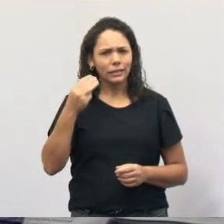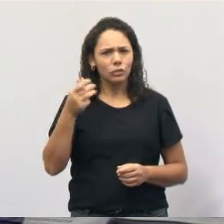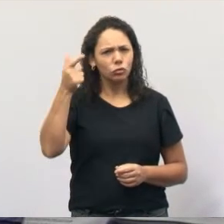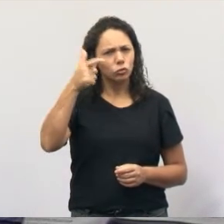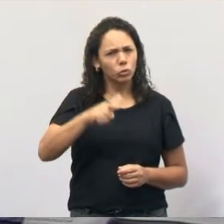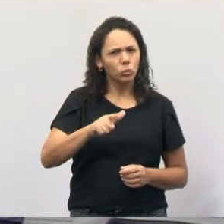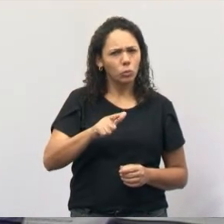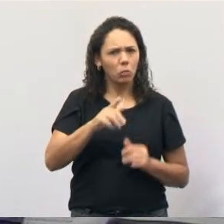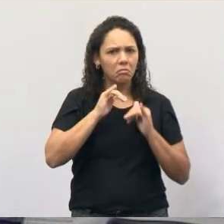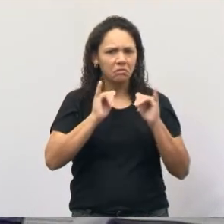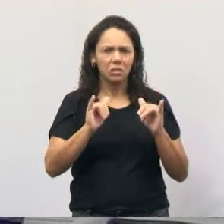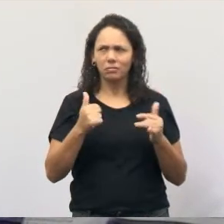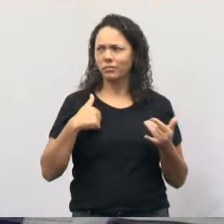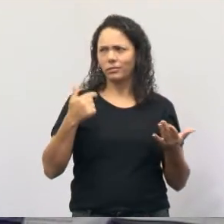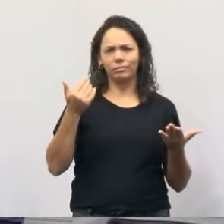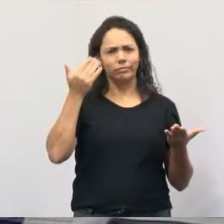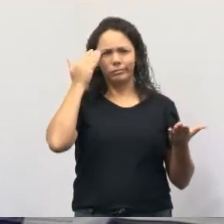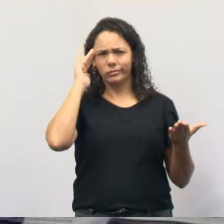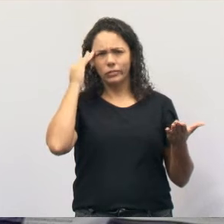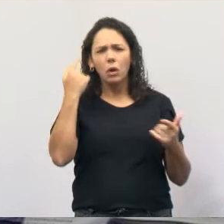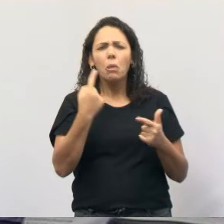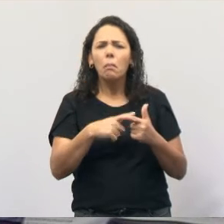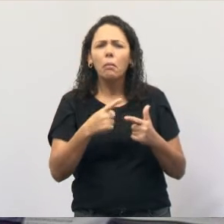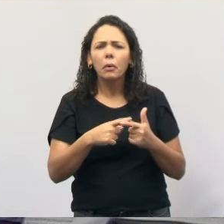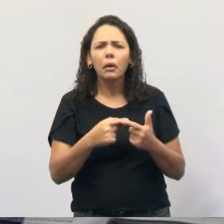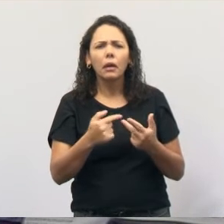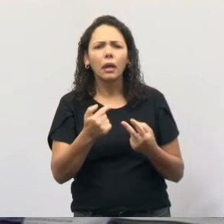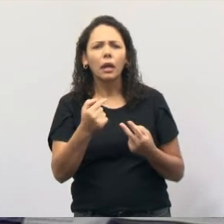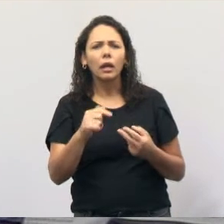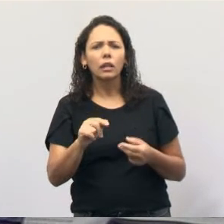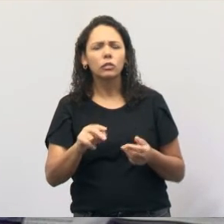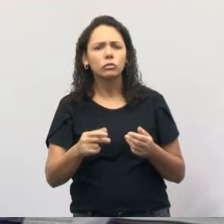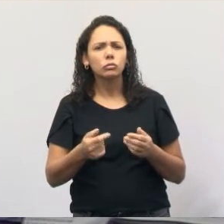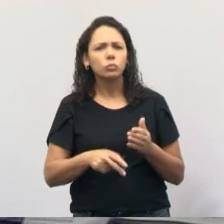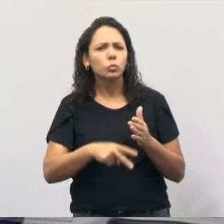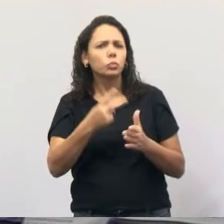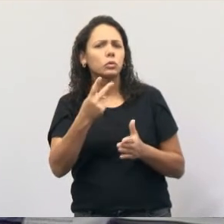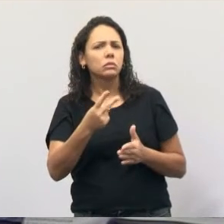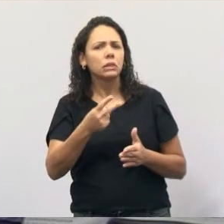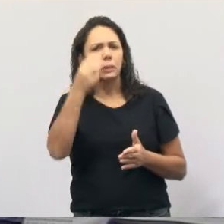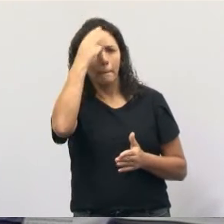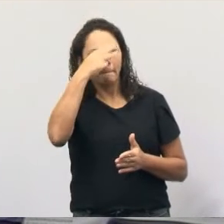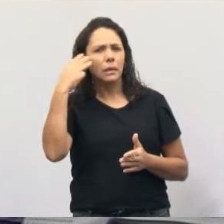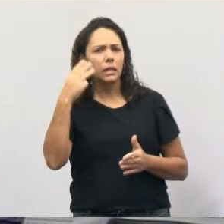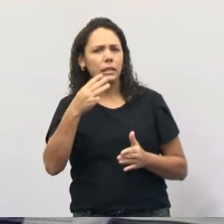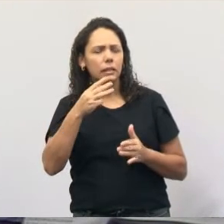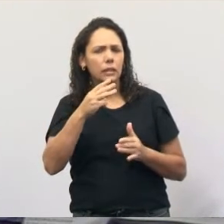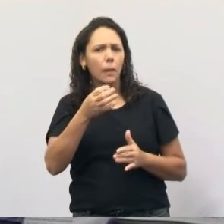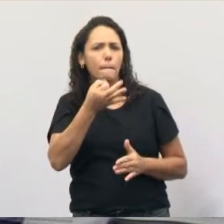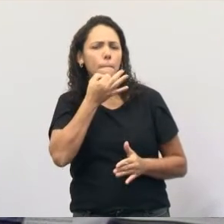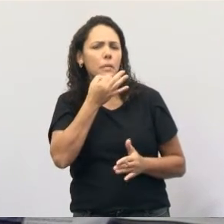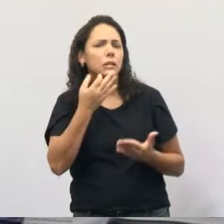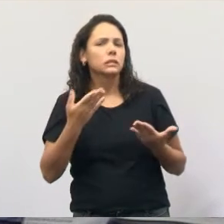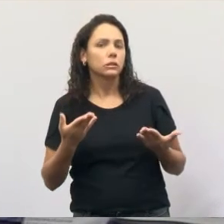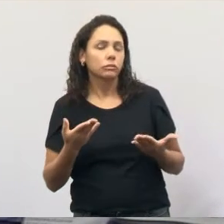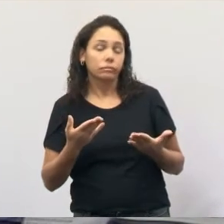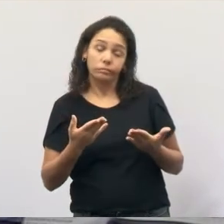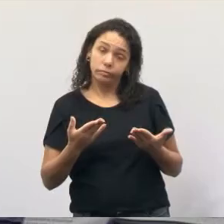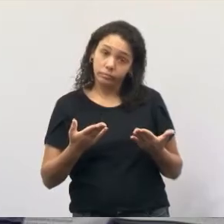queria saber por que teve que ir lá na tribuna de novo. Então seria uma vez só, mas meu voto é favorável.